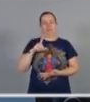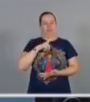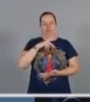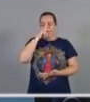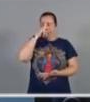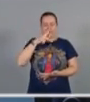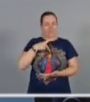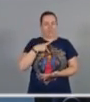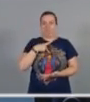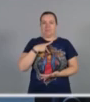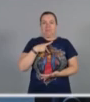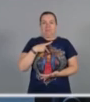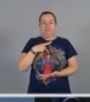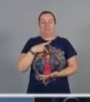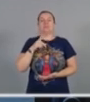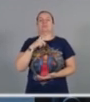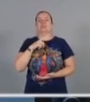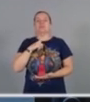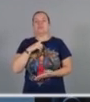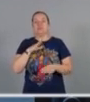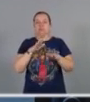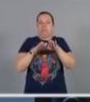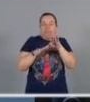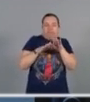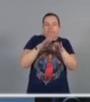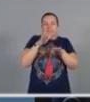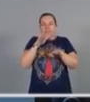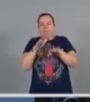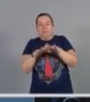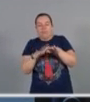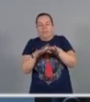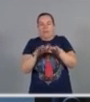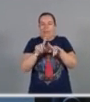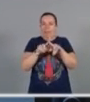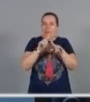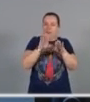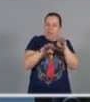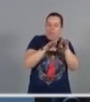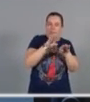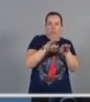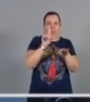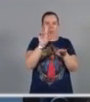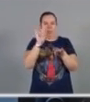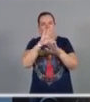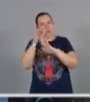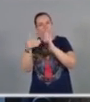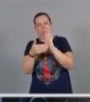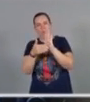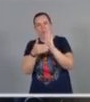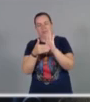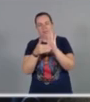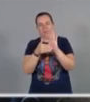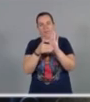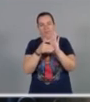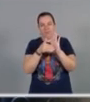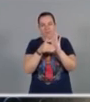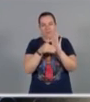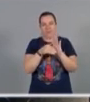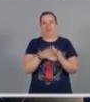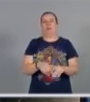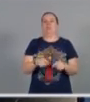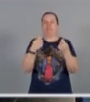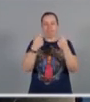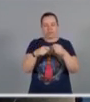existe uma uma média é mas a média não é para todos você